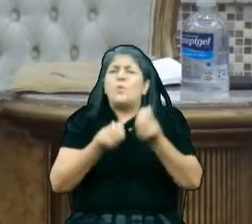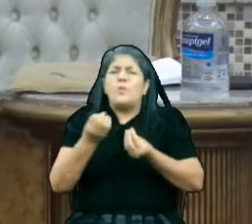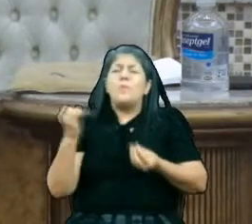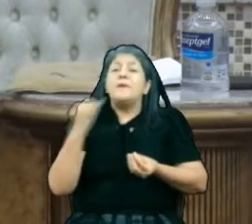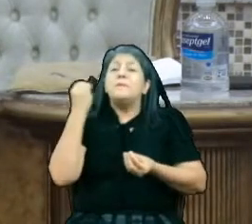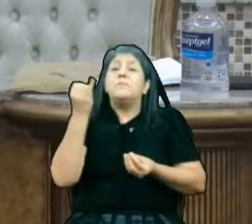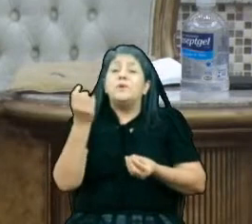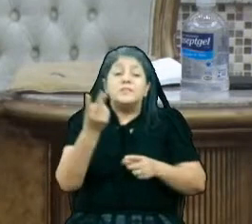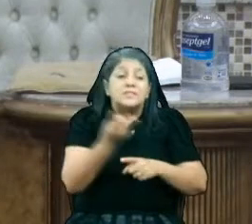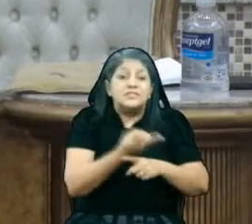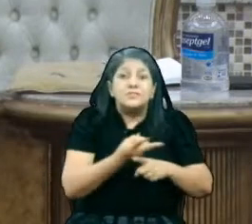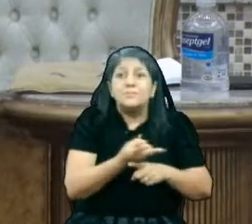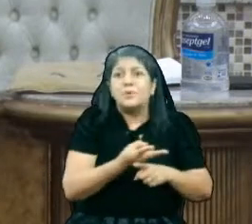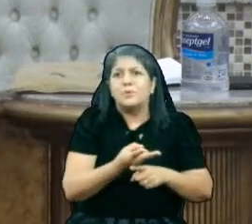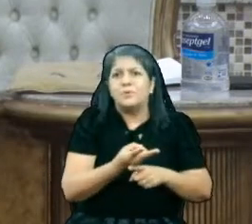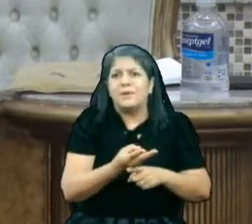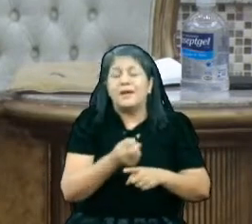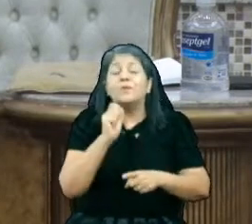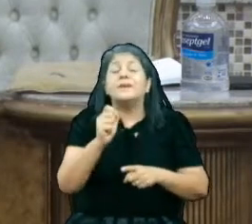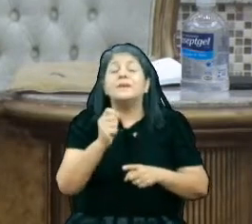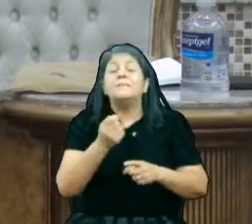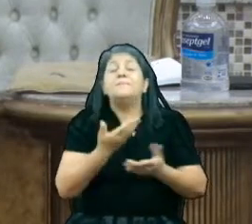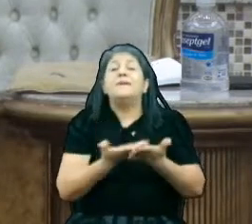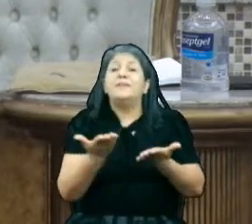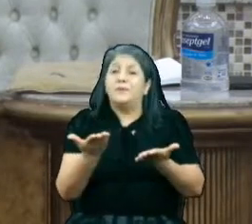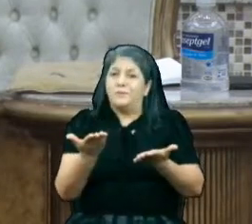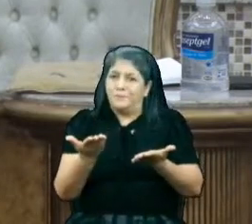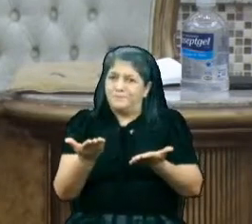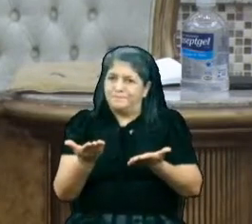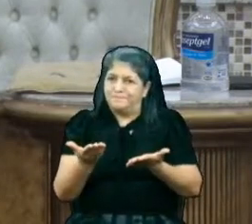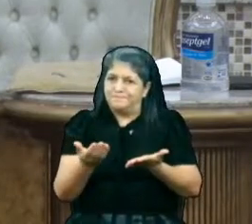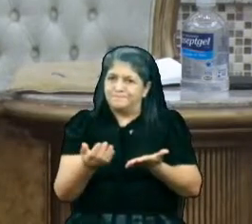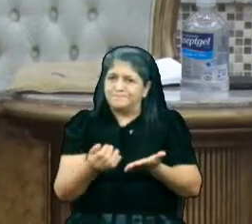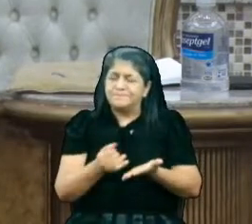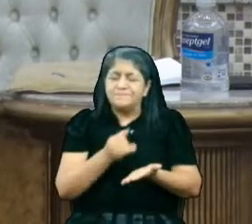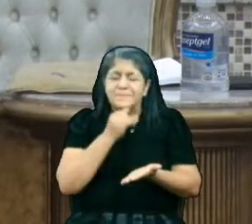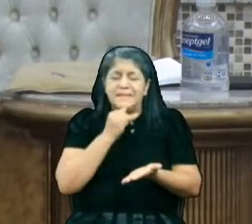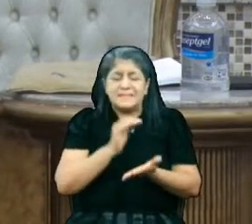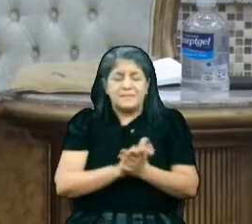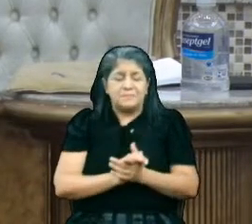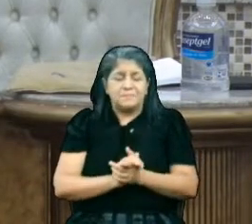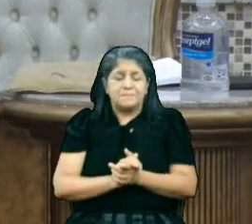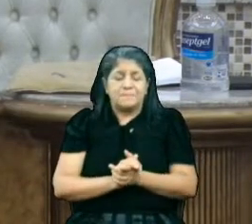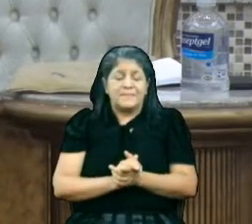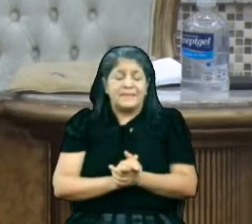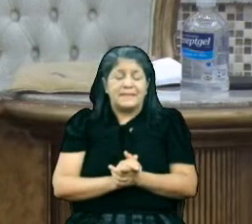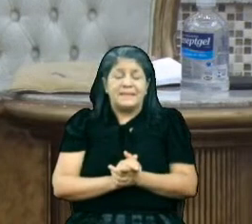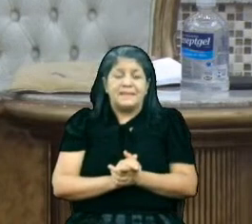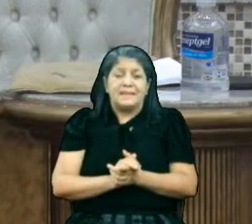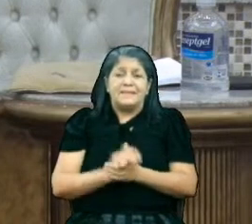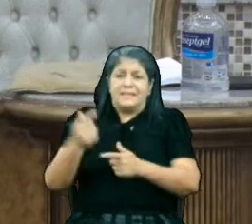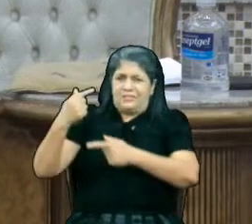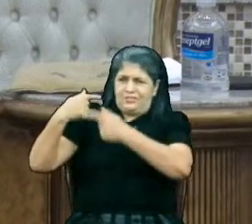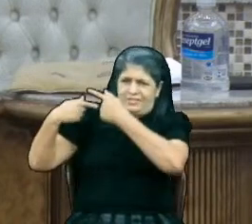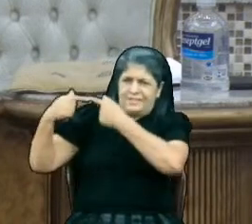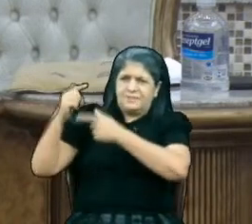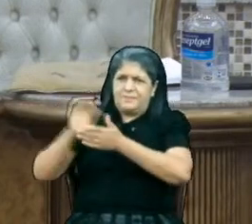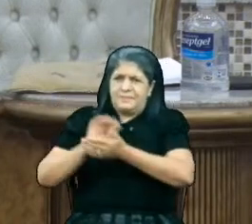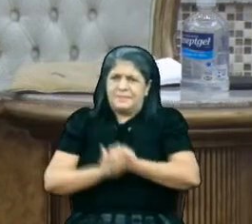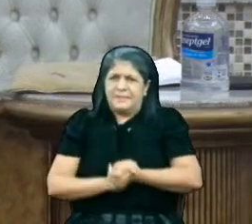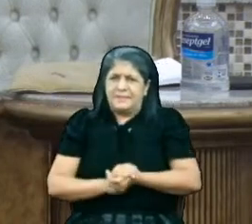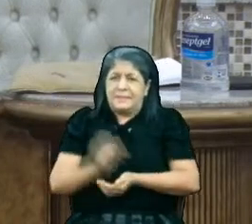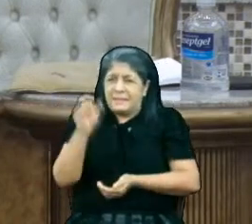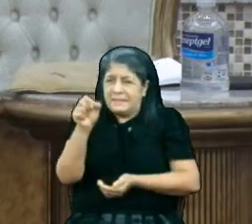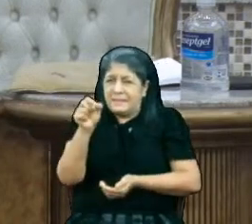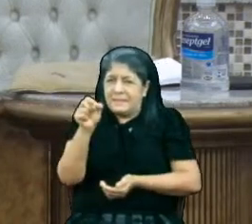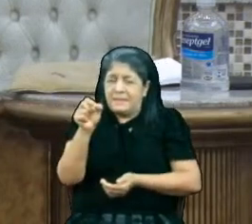parábola qual mulher que tendo dez dracmas se perder uma delas esta